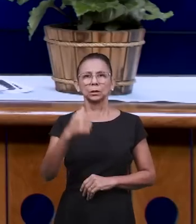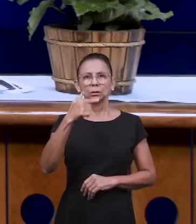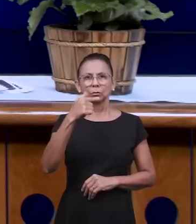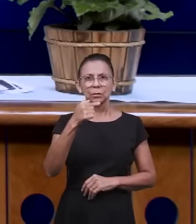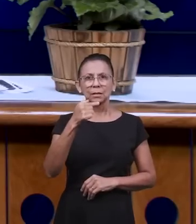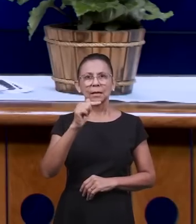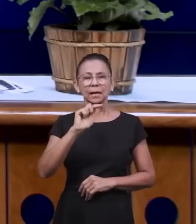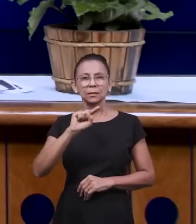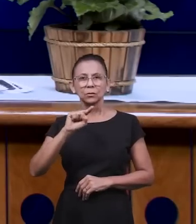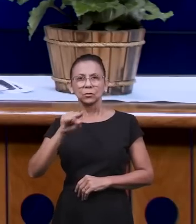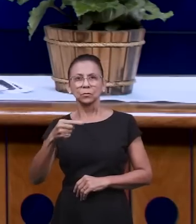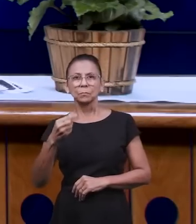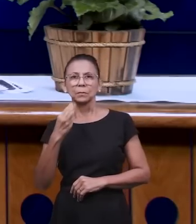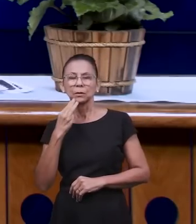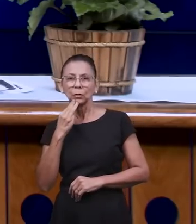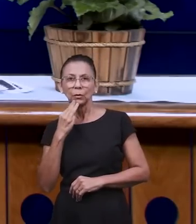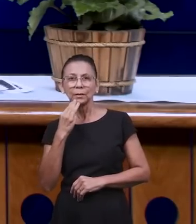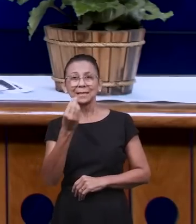1939,